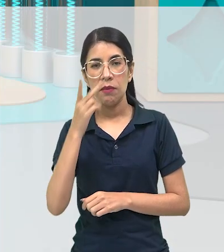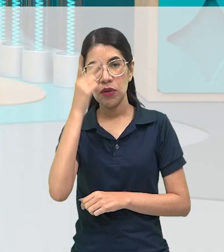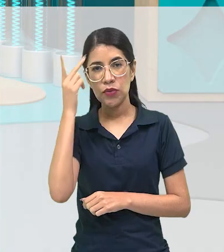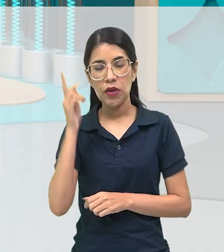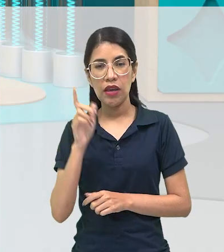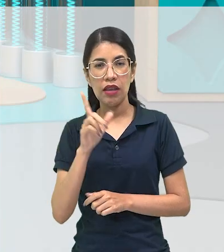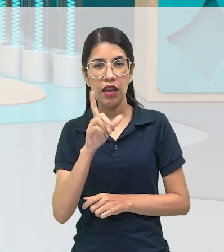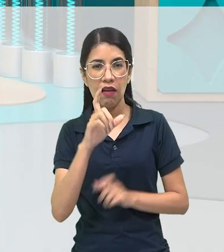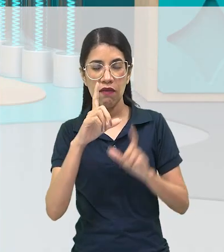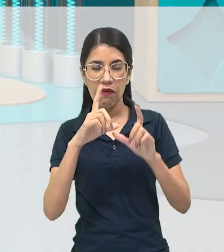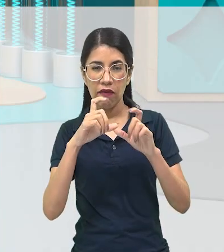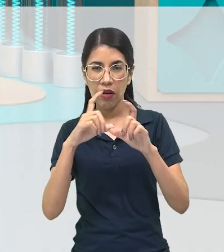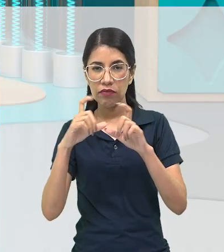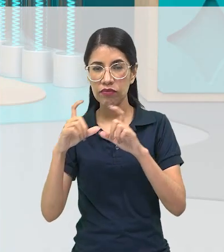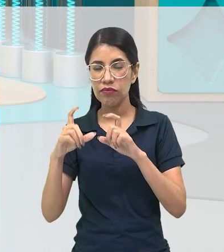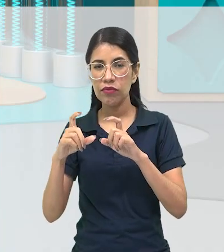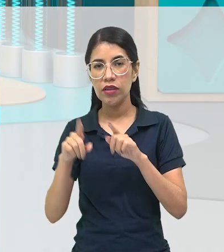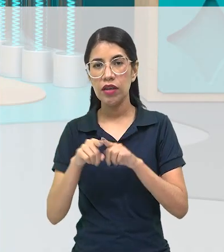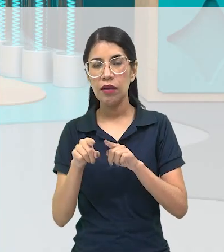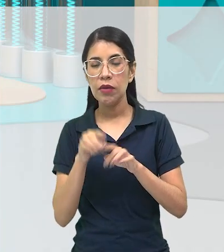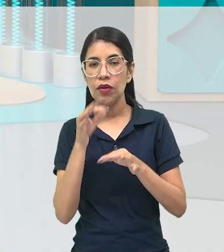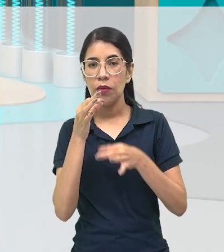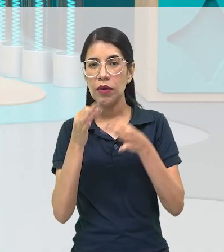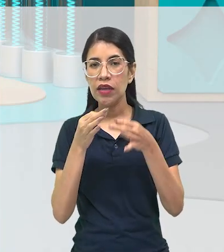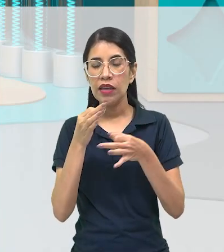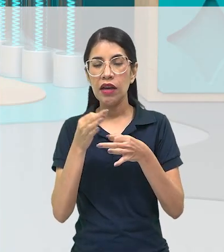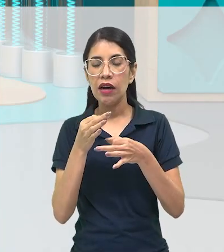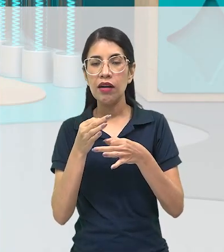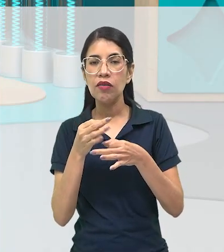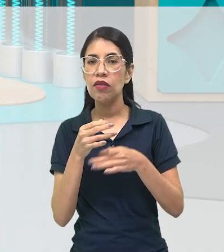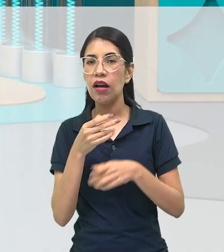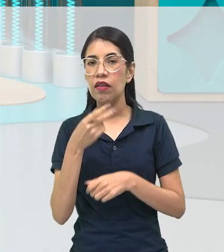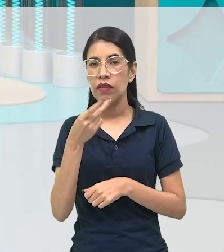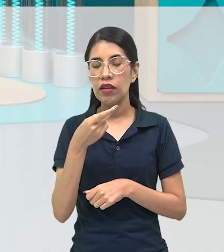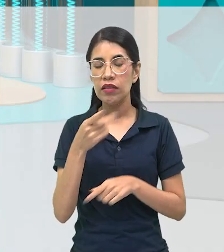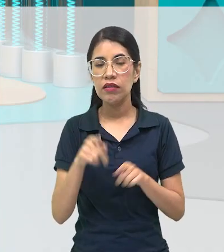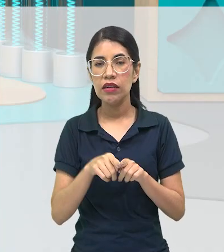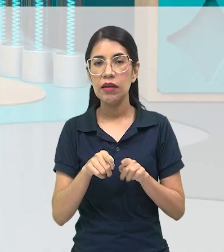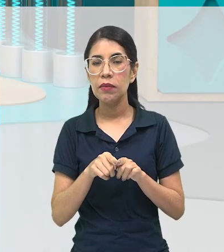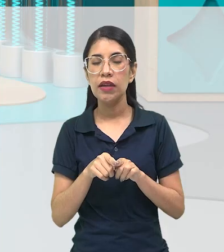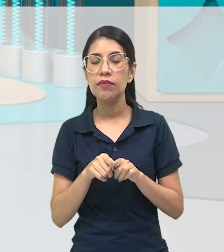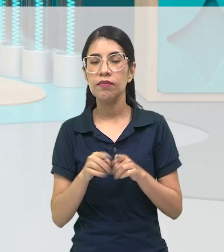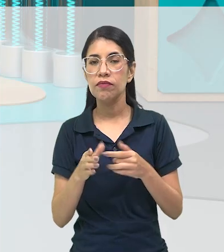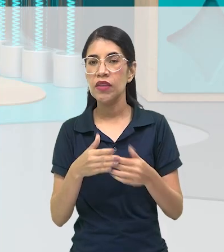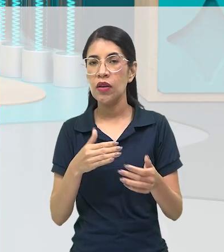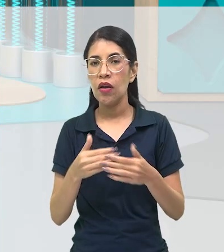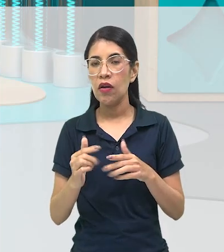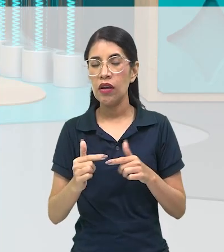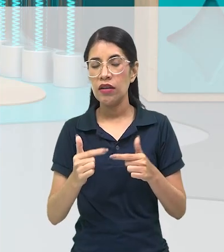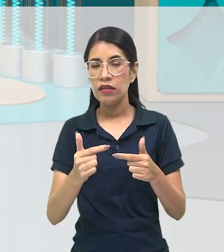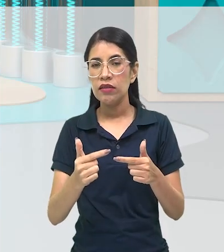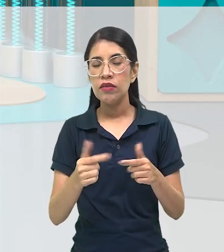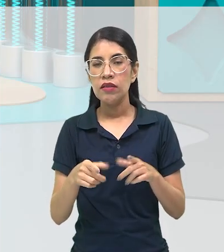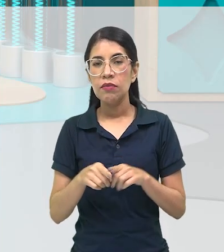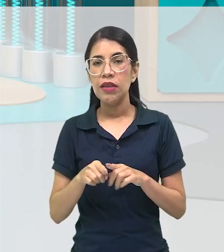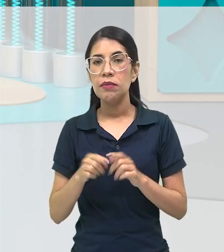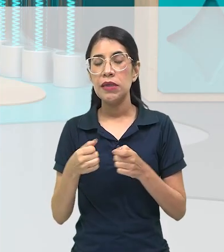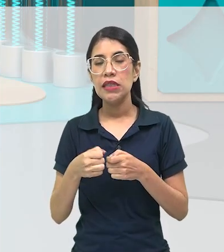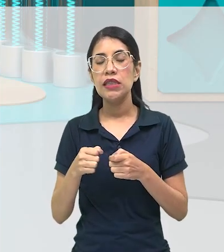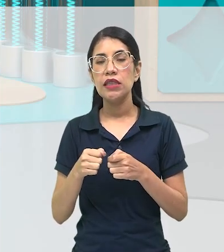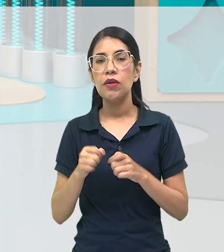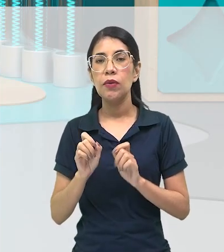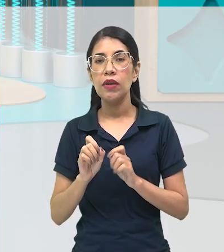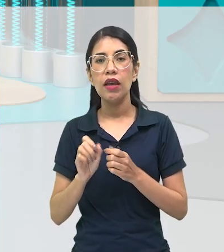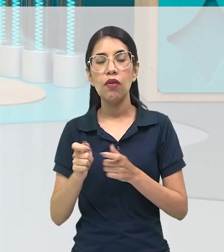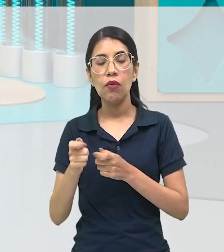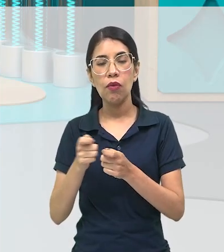foto, querendo dar opinião de tudo, de fazer qualquer coisa, de qualquer jeito. E você precisa manter ali